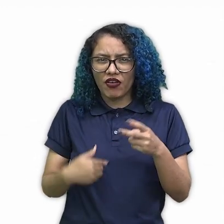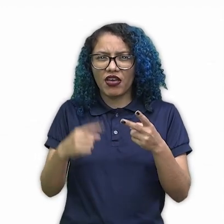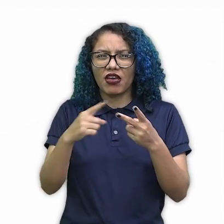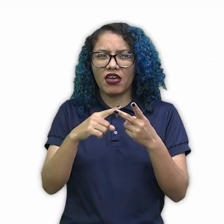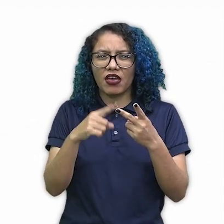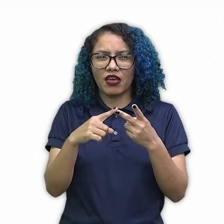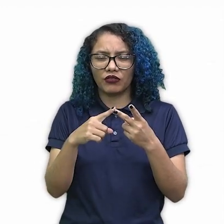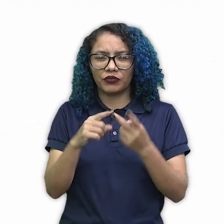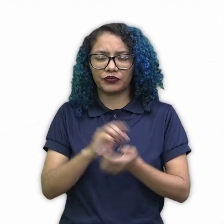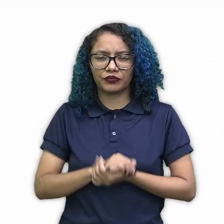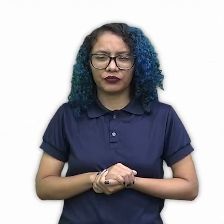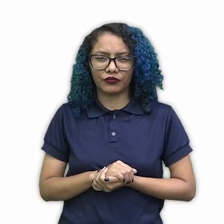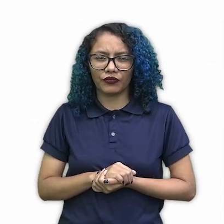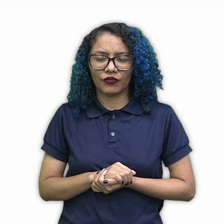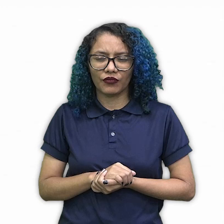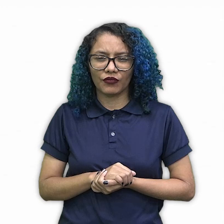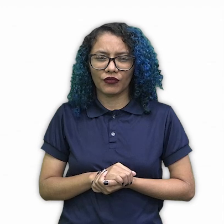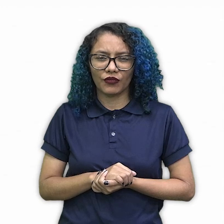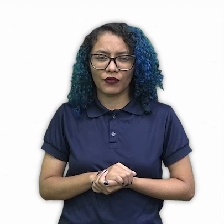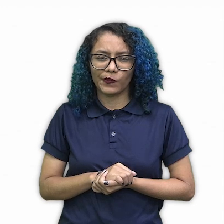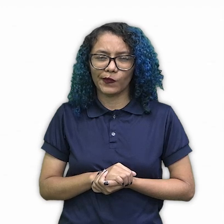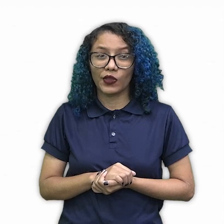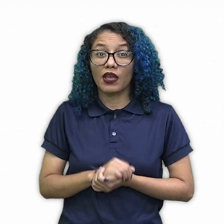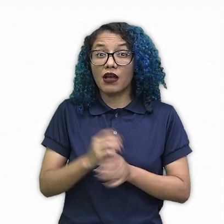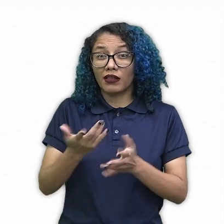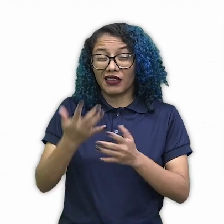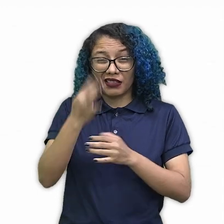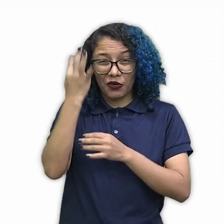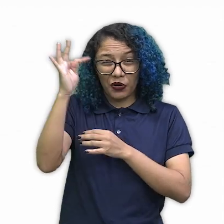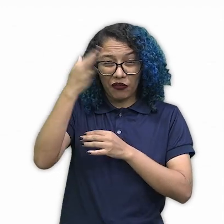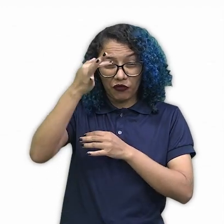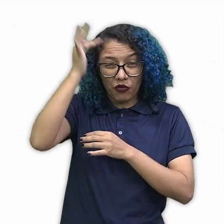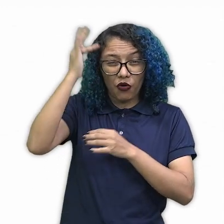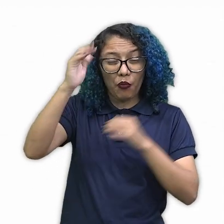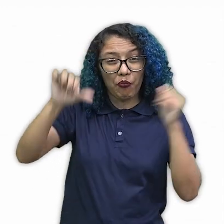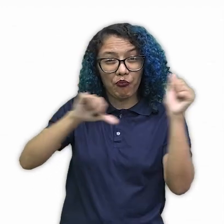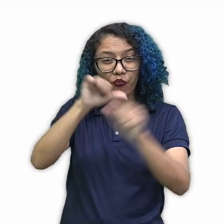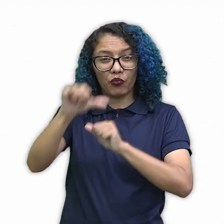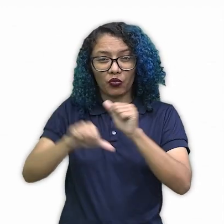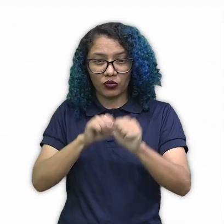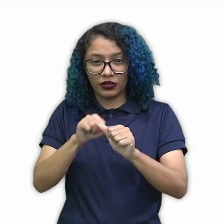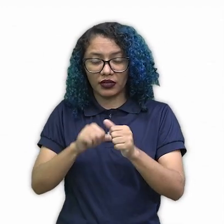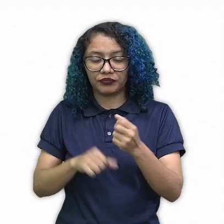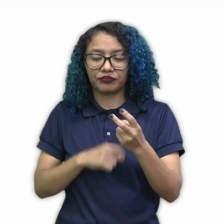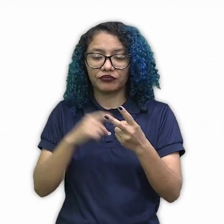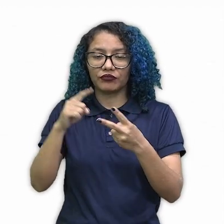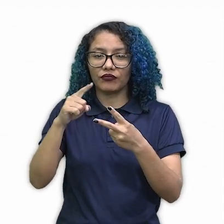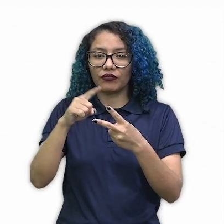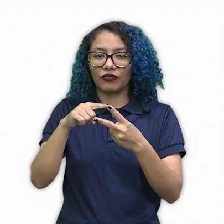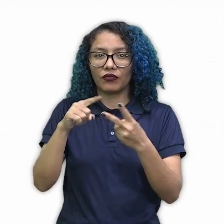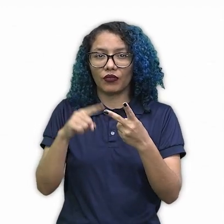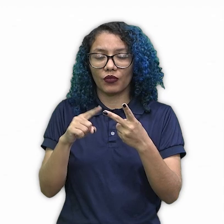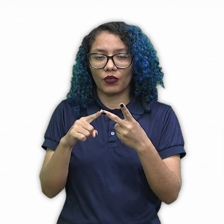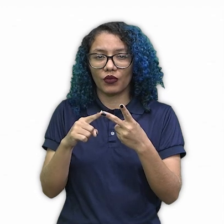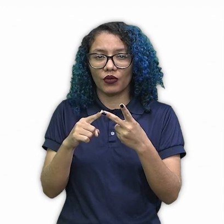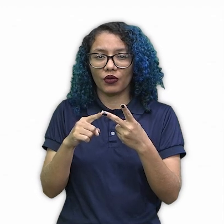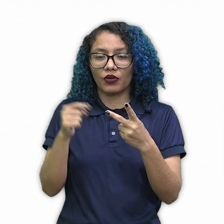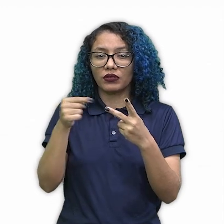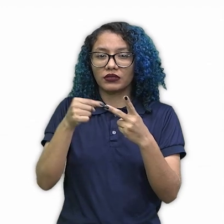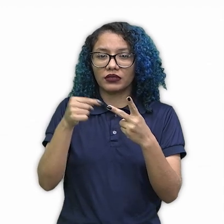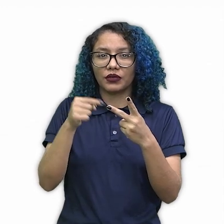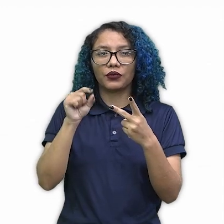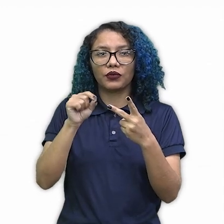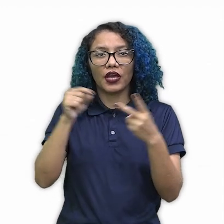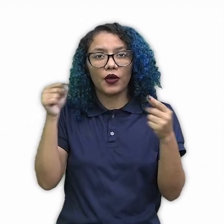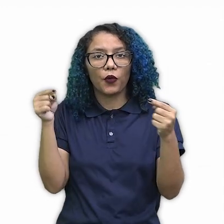Foucault, isso muda. O Estado é o poder central, né? Aquela ideia de segundo setor que está ligado à questão do mercado